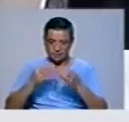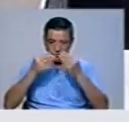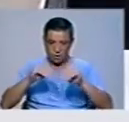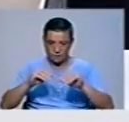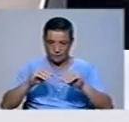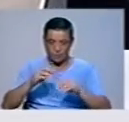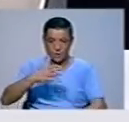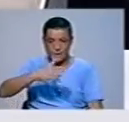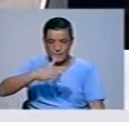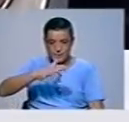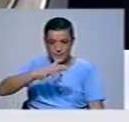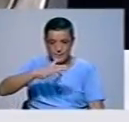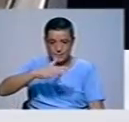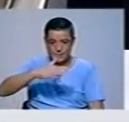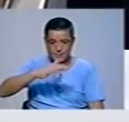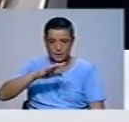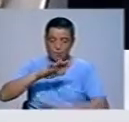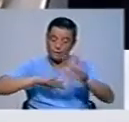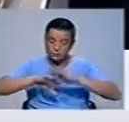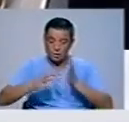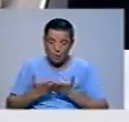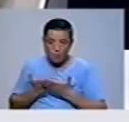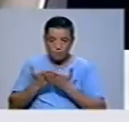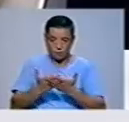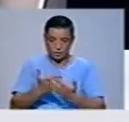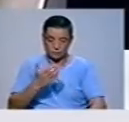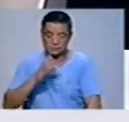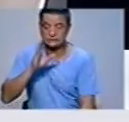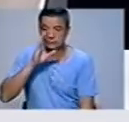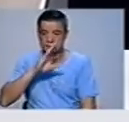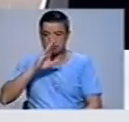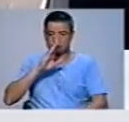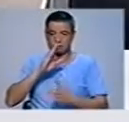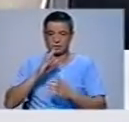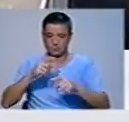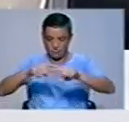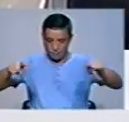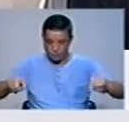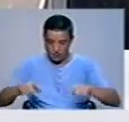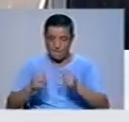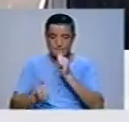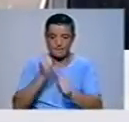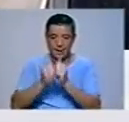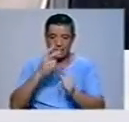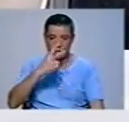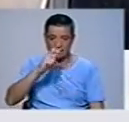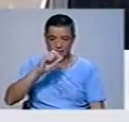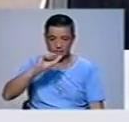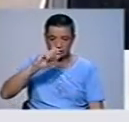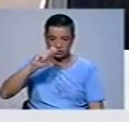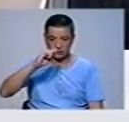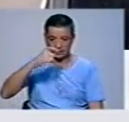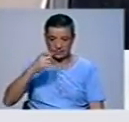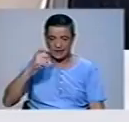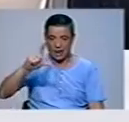ou fritá-los ou então fazê-los no forno. Se os colocarem no forno, coloquem-nos numa folha de papel vegetal e antes de os levarem